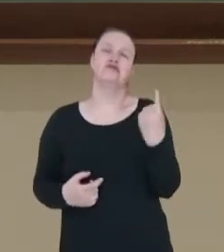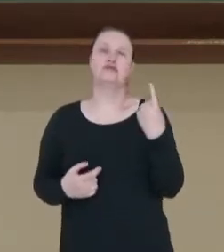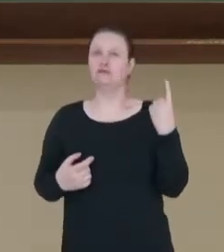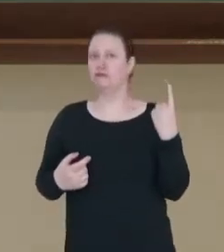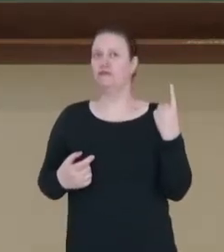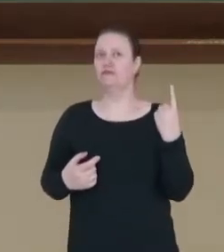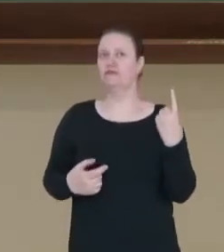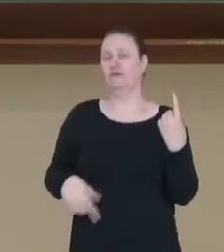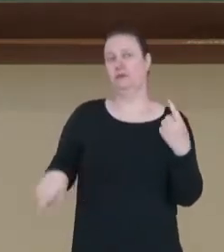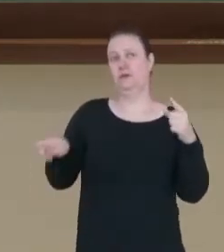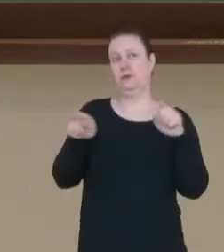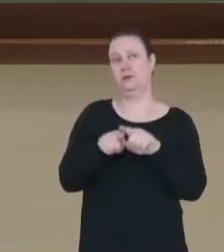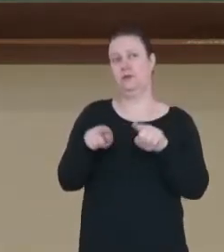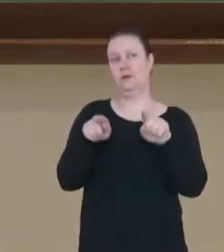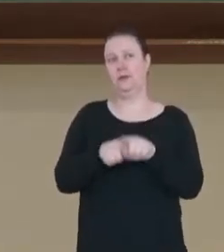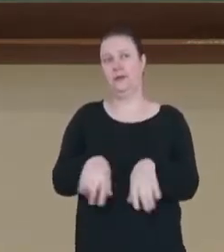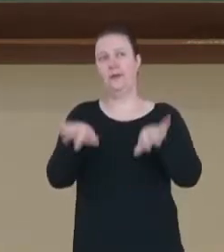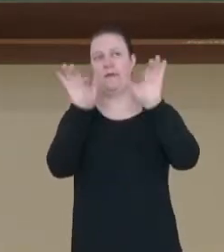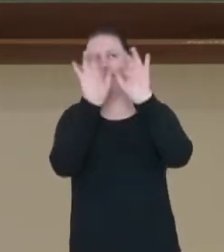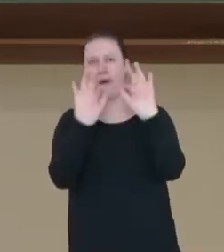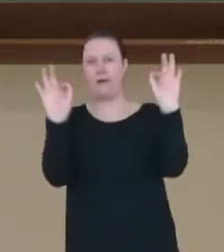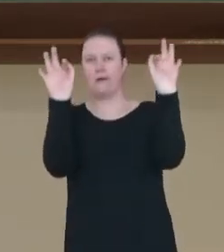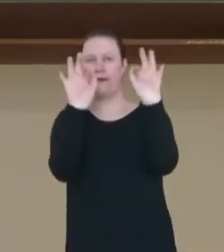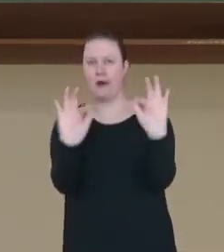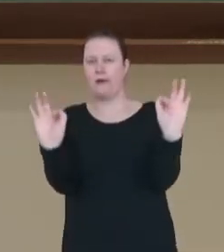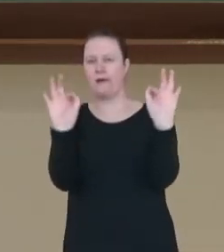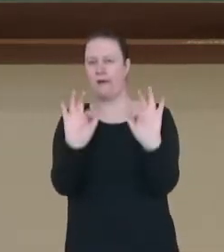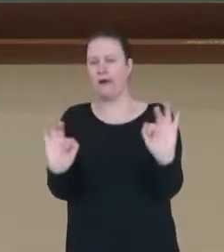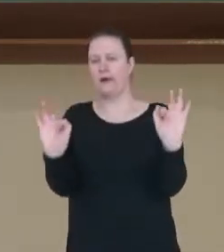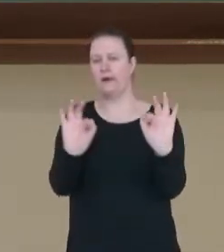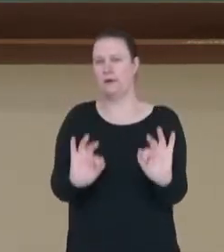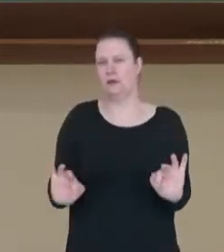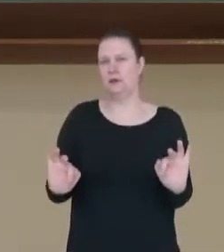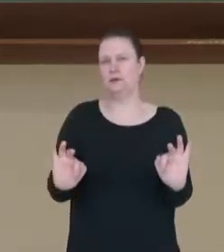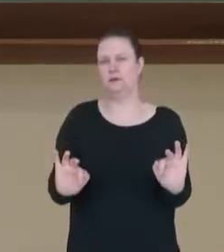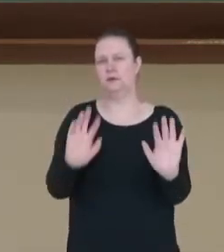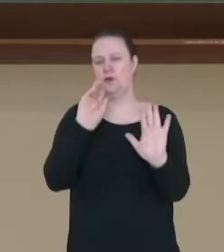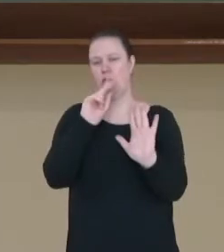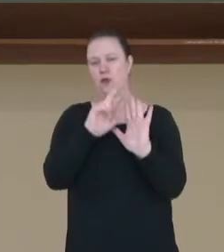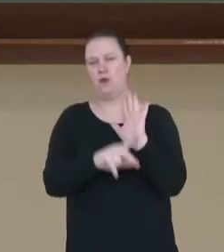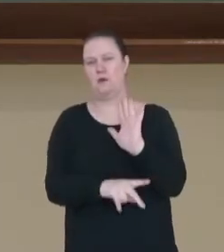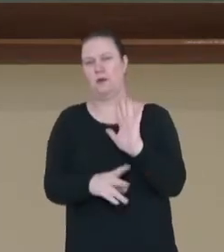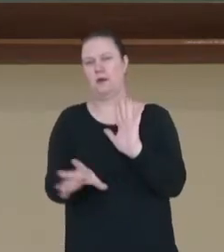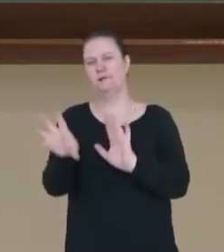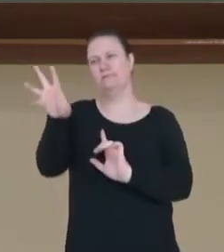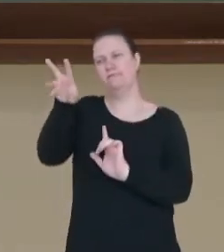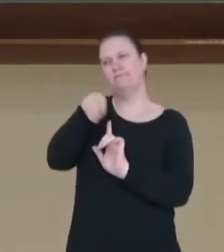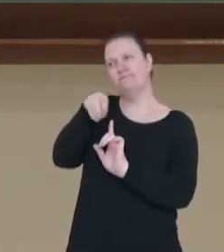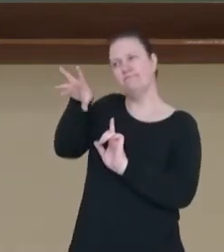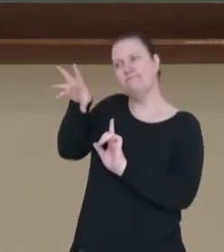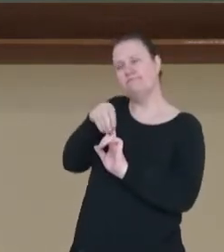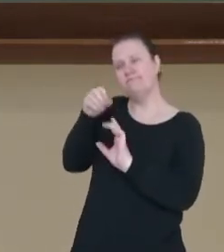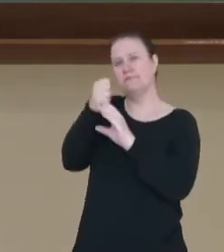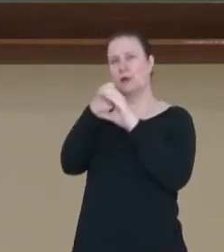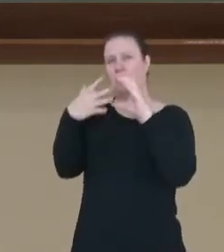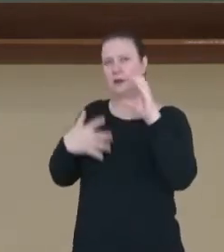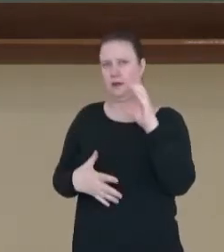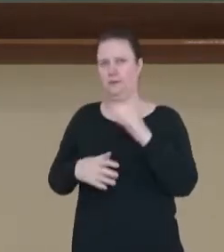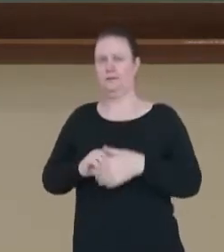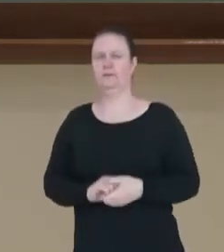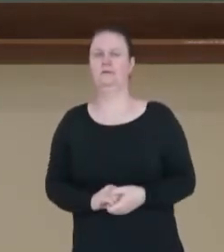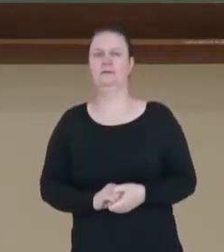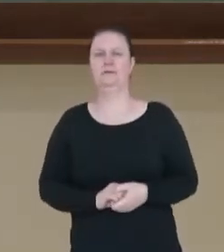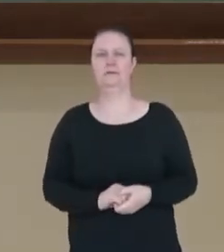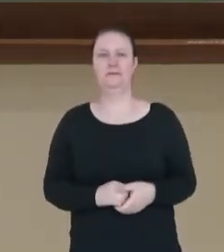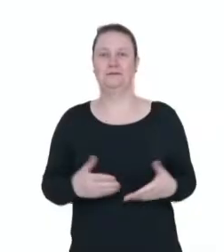Algumas frases do autor para que a gente conheça um pouco mais as suas características, o seu pensamento. Te